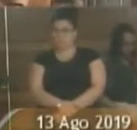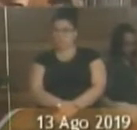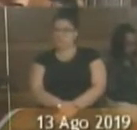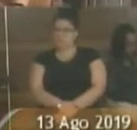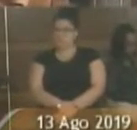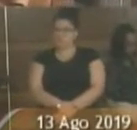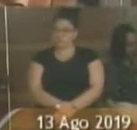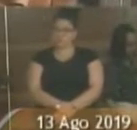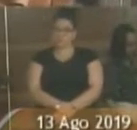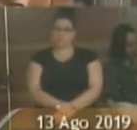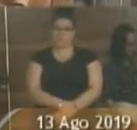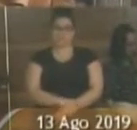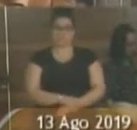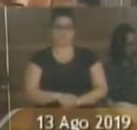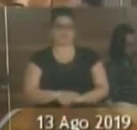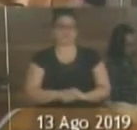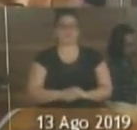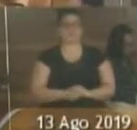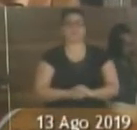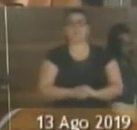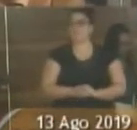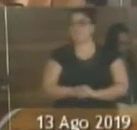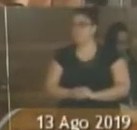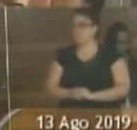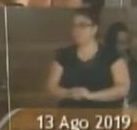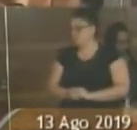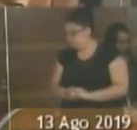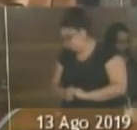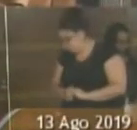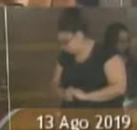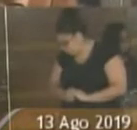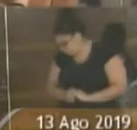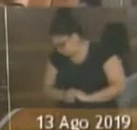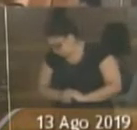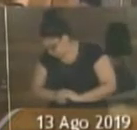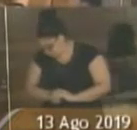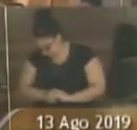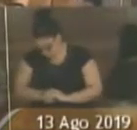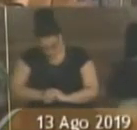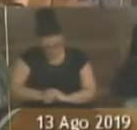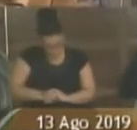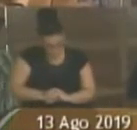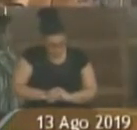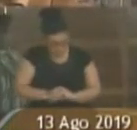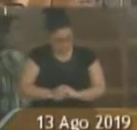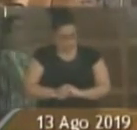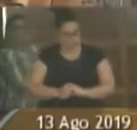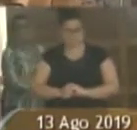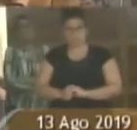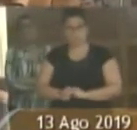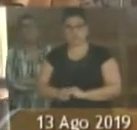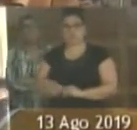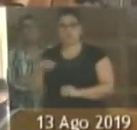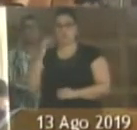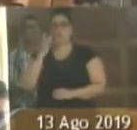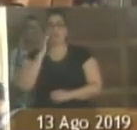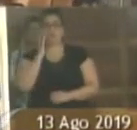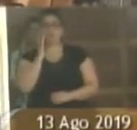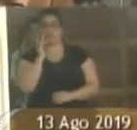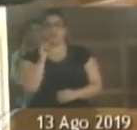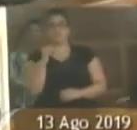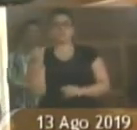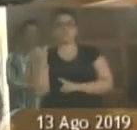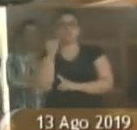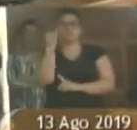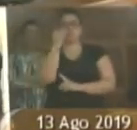Vamos dar continuidade à sessão aqui. Só para ressaltar, eu acho que é importante seja falado, né? Além das férias, me